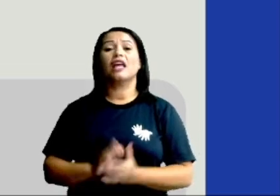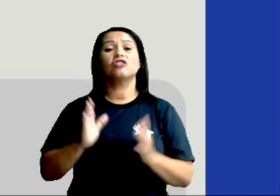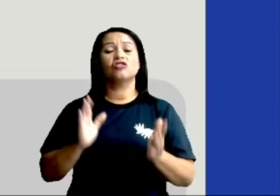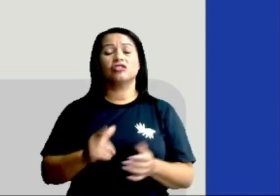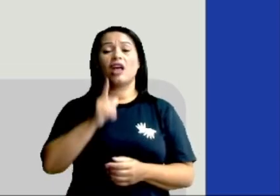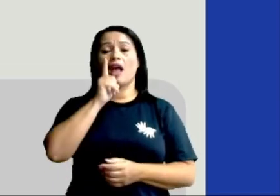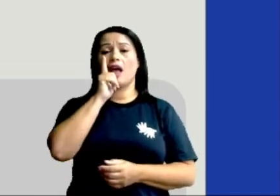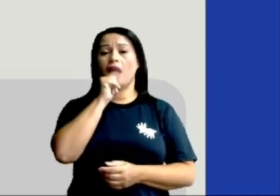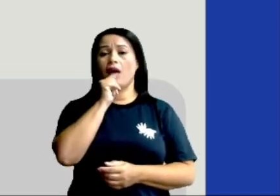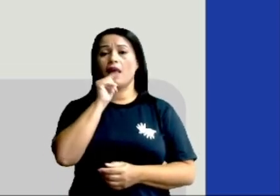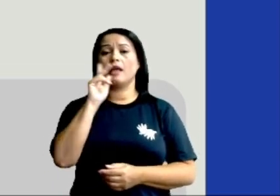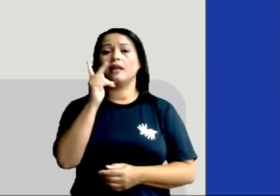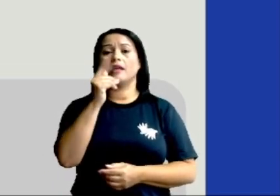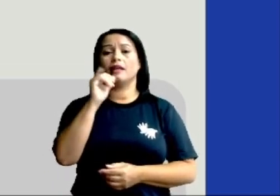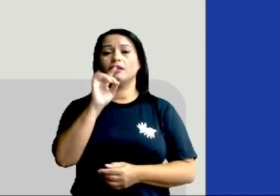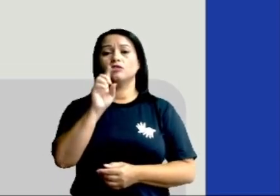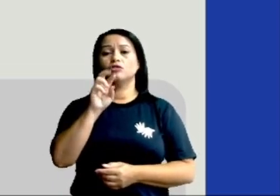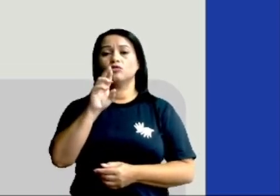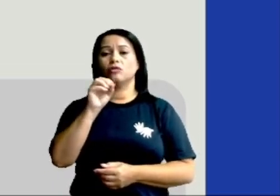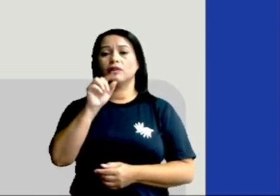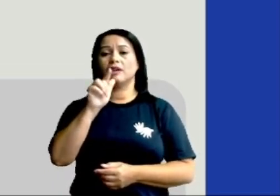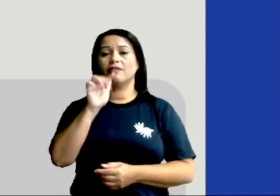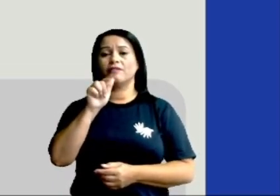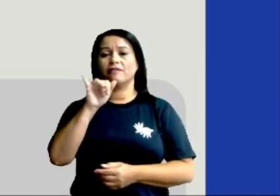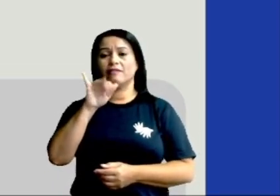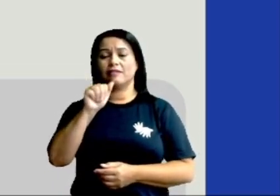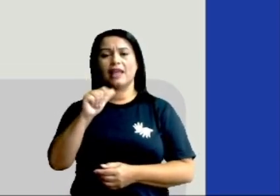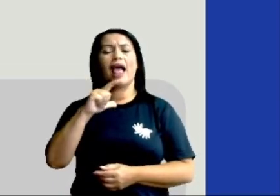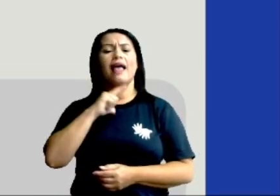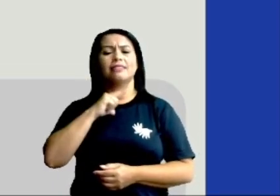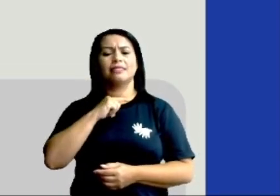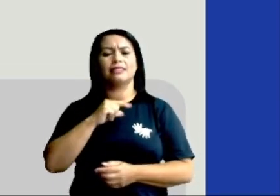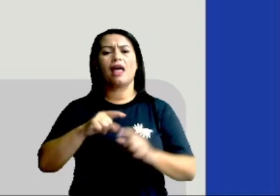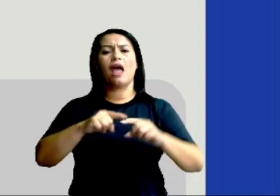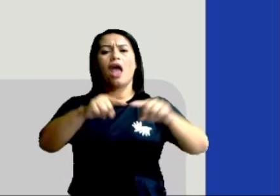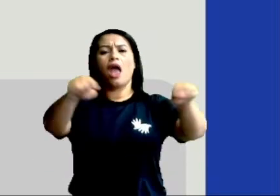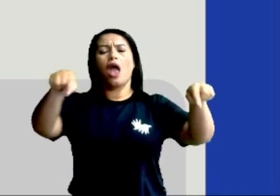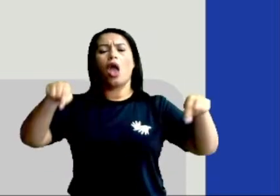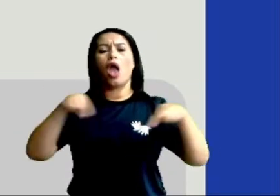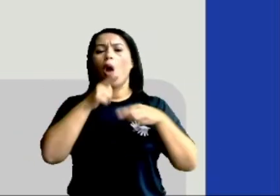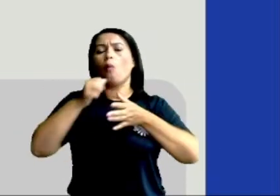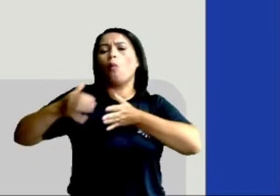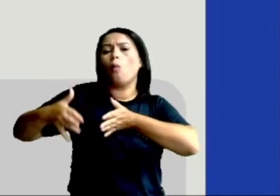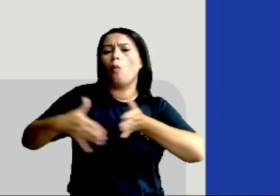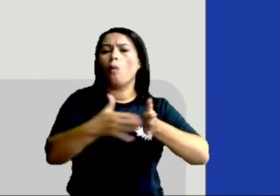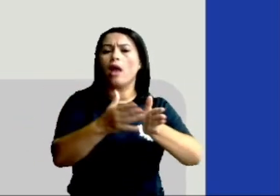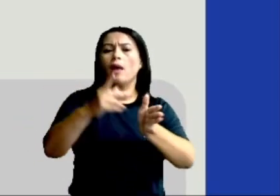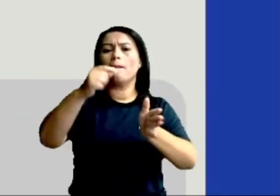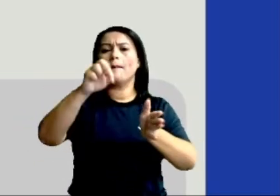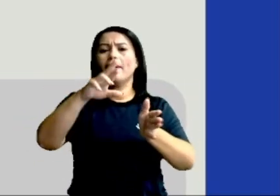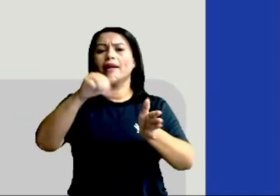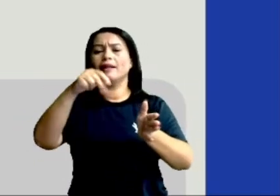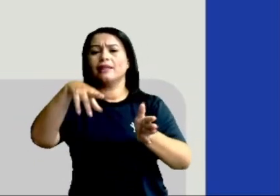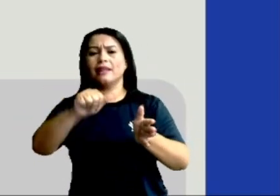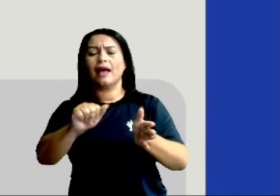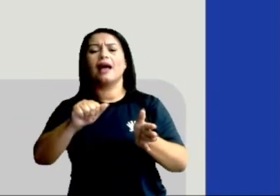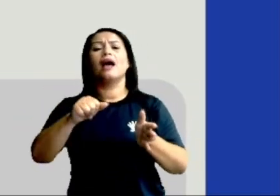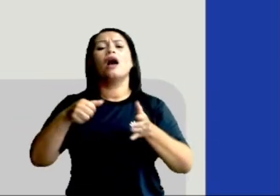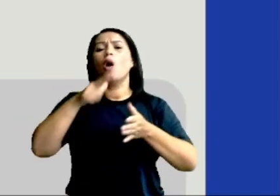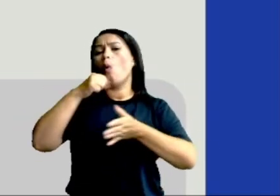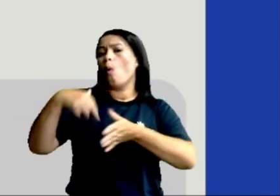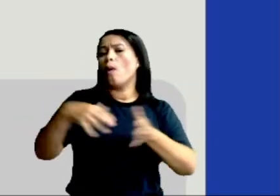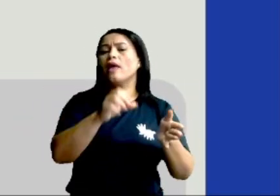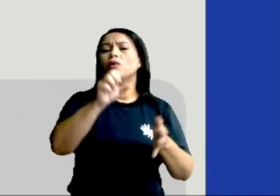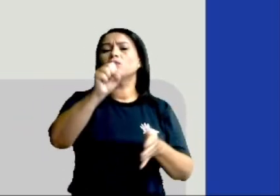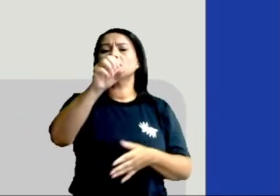Já a hidrografia, ela é abrangida pelas bacias hidrográficas do Rio Paraná, do Rio São Francisco e pelas bacias